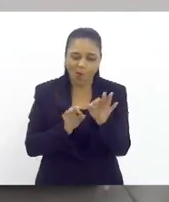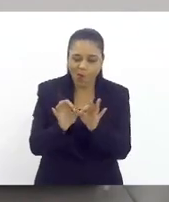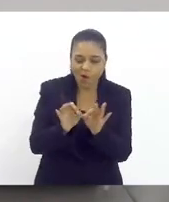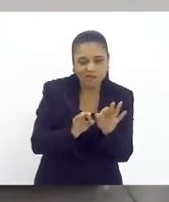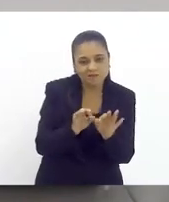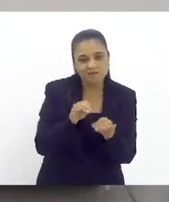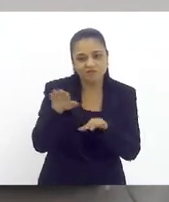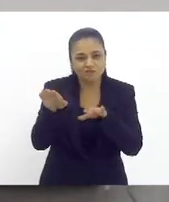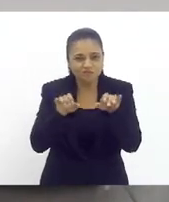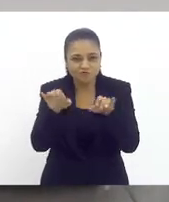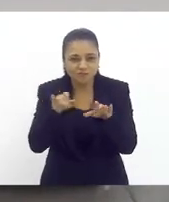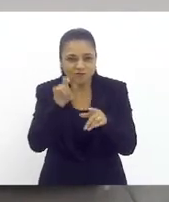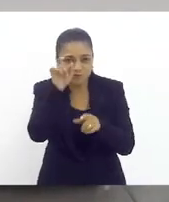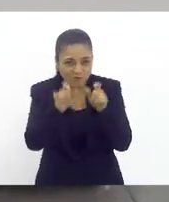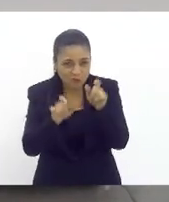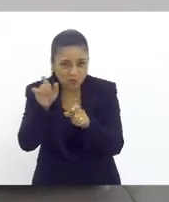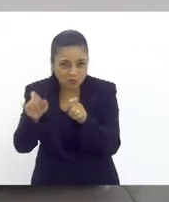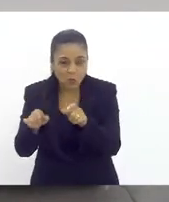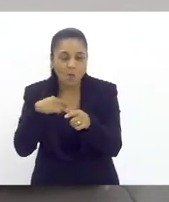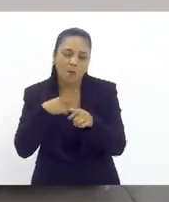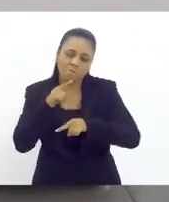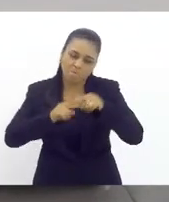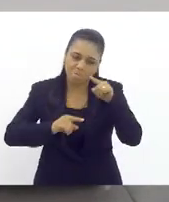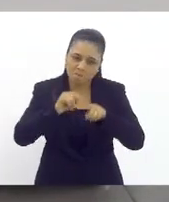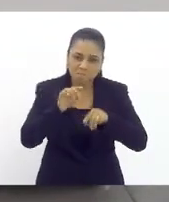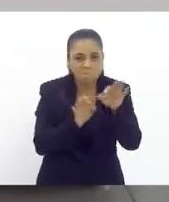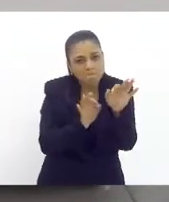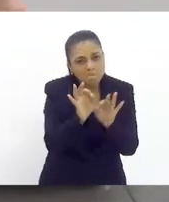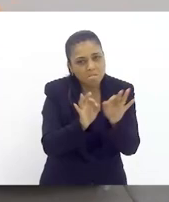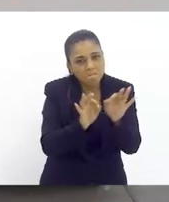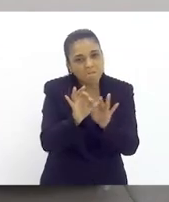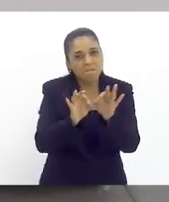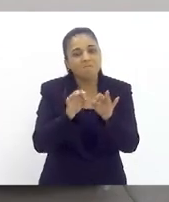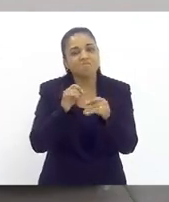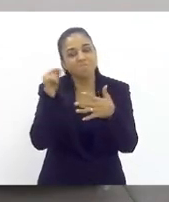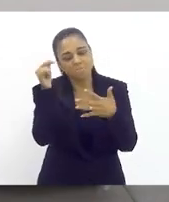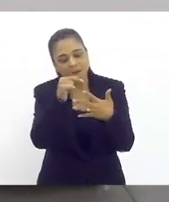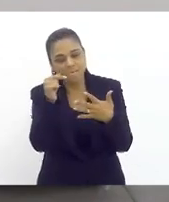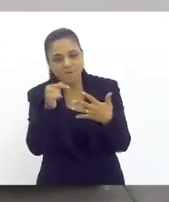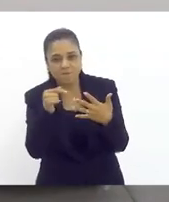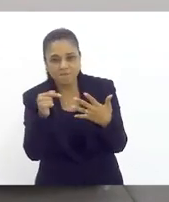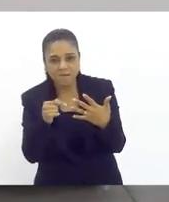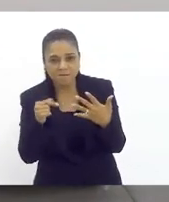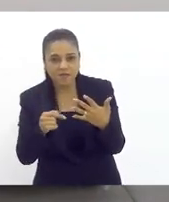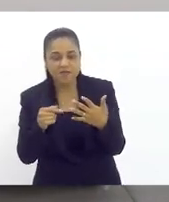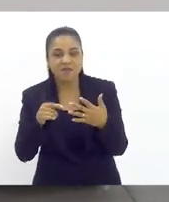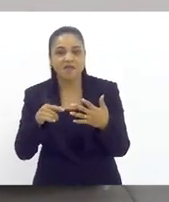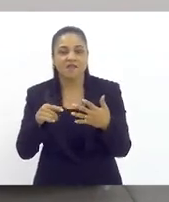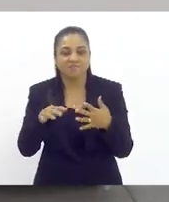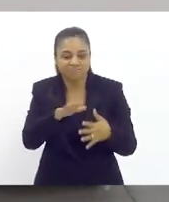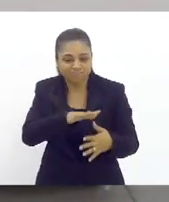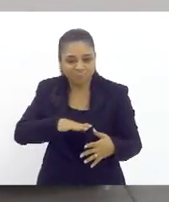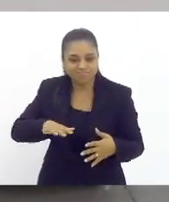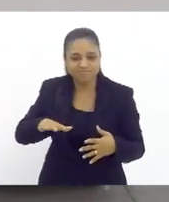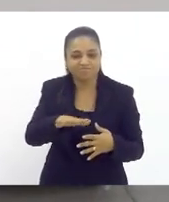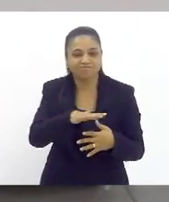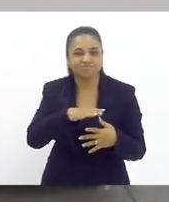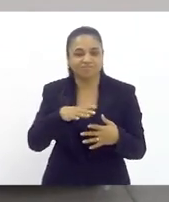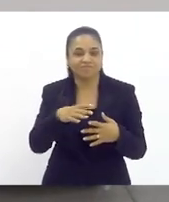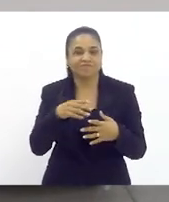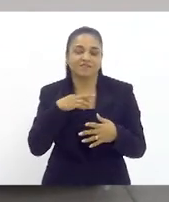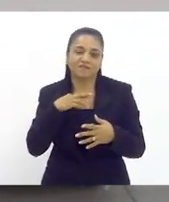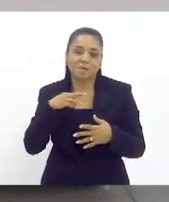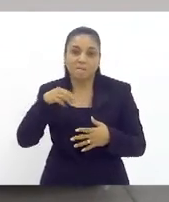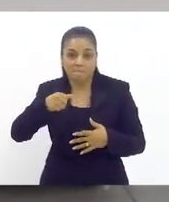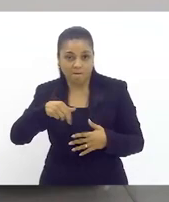convocação das pessoas mas para preparação do material ele está os pontos todos o estado da arte que a Marie Já respondeu